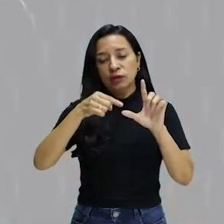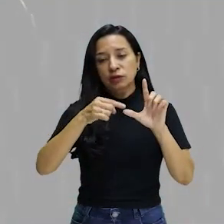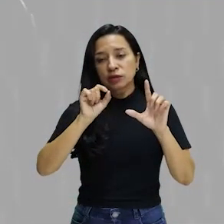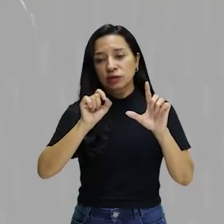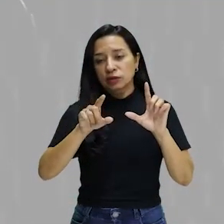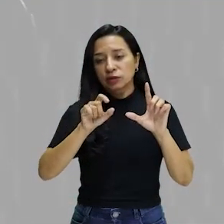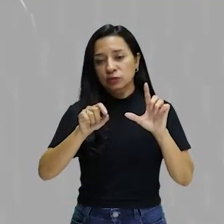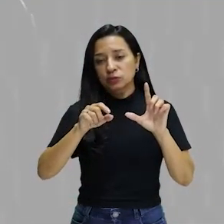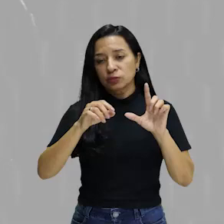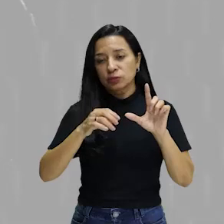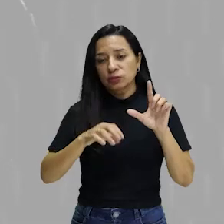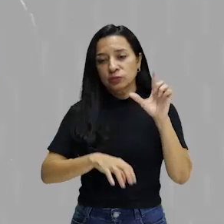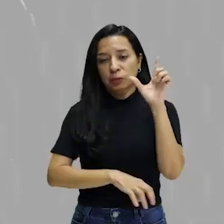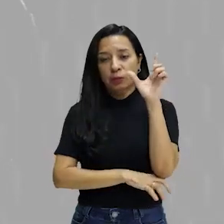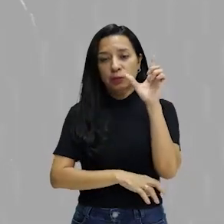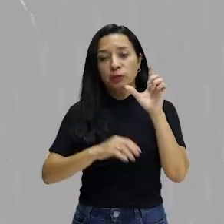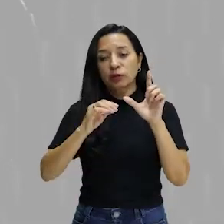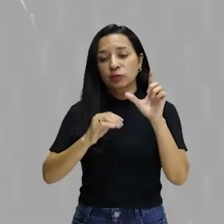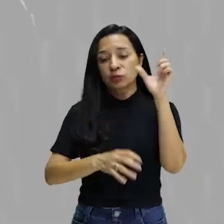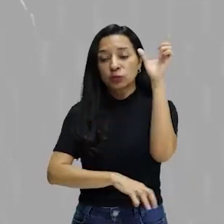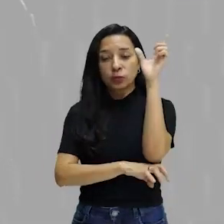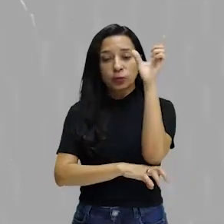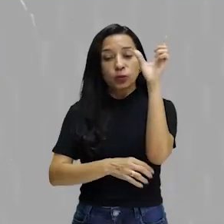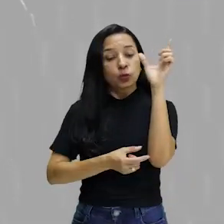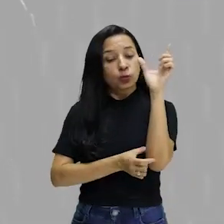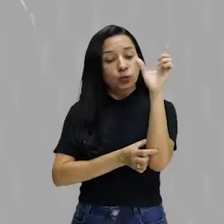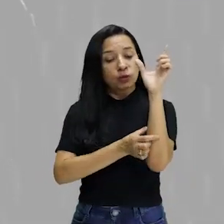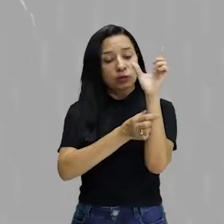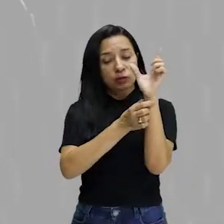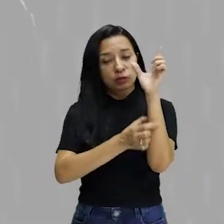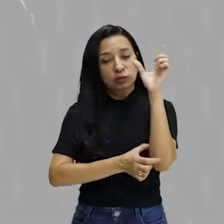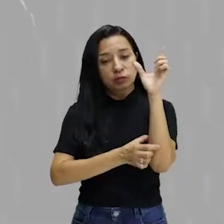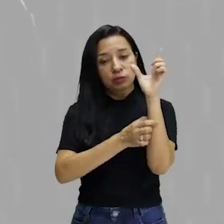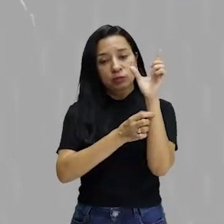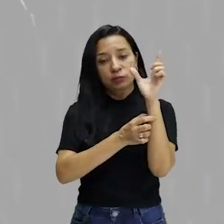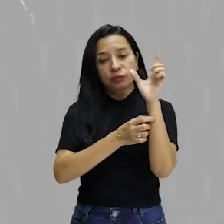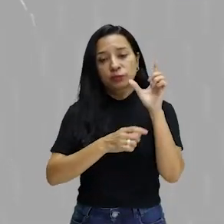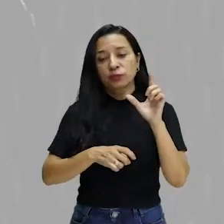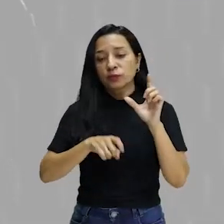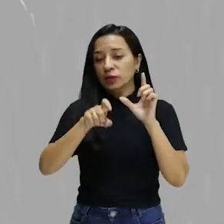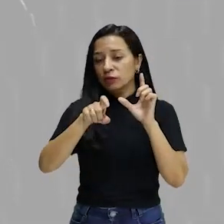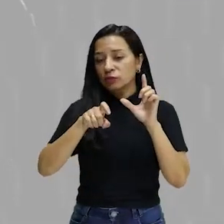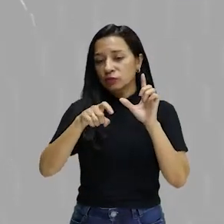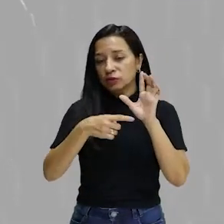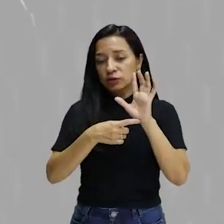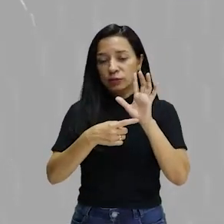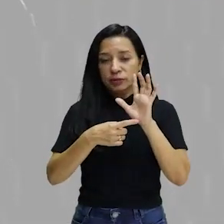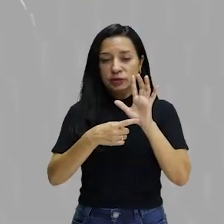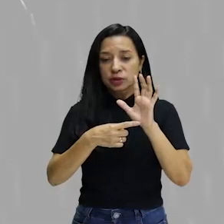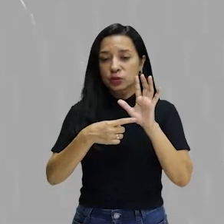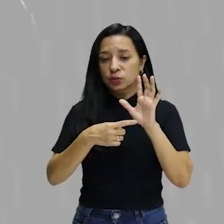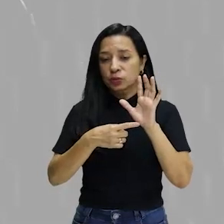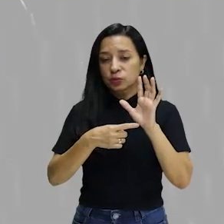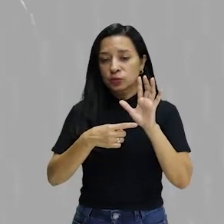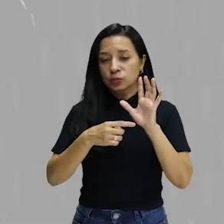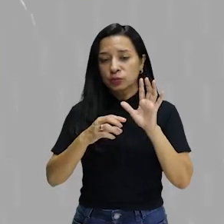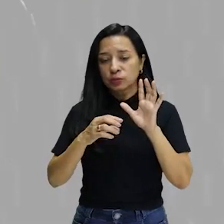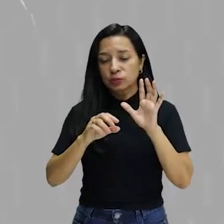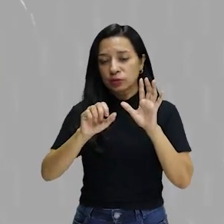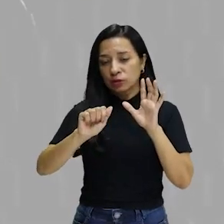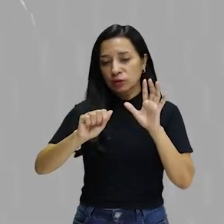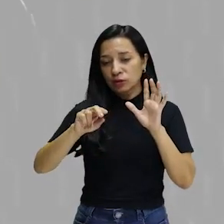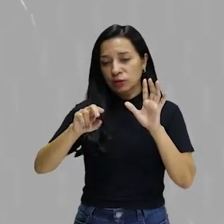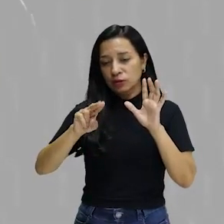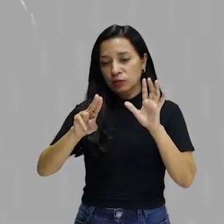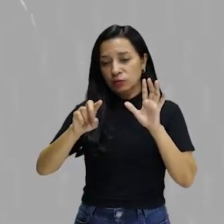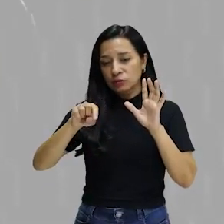o crescimento do caule. O eixo X representa a concentração de auxina. Então, quando eu tenho uma concentração